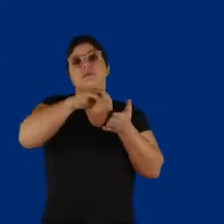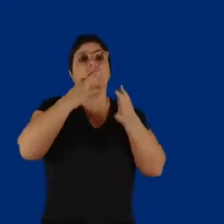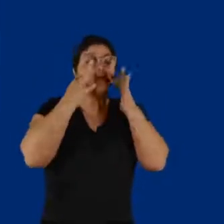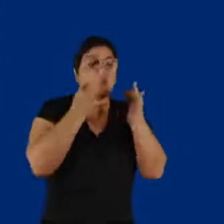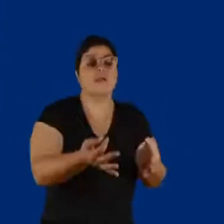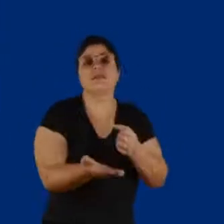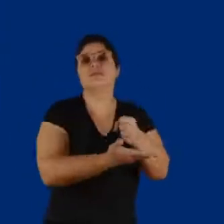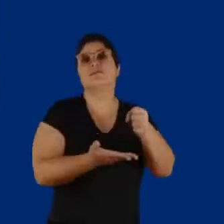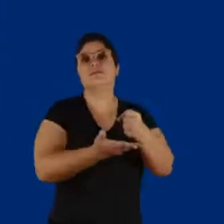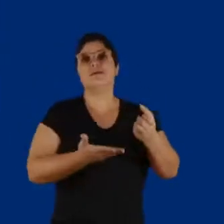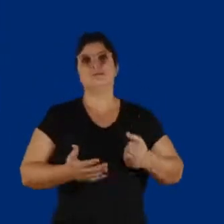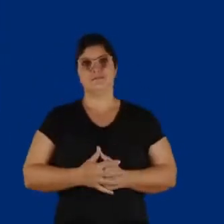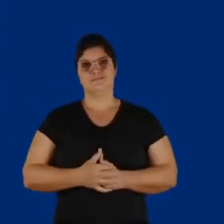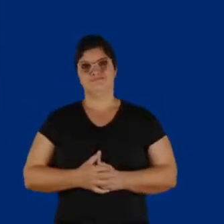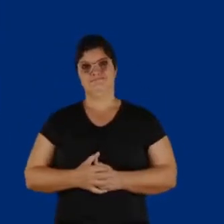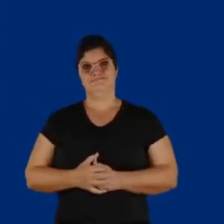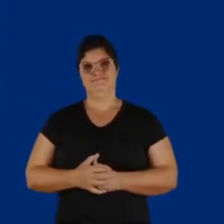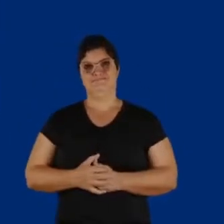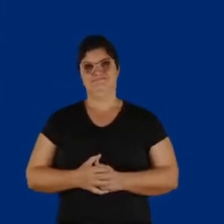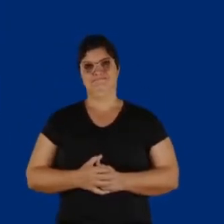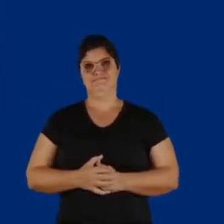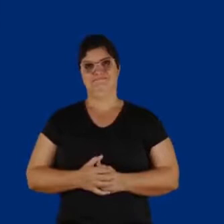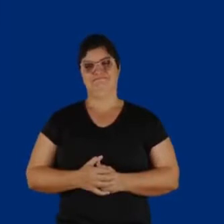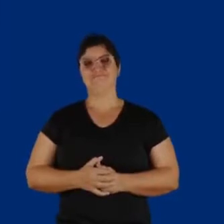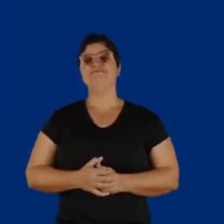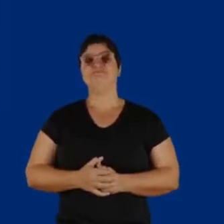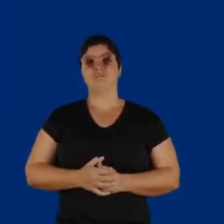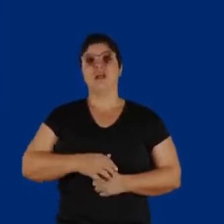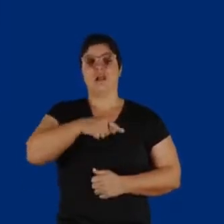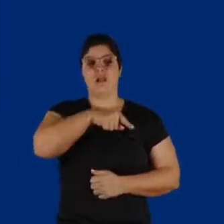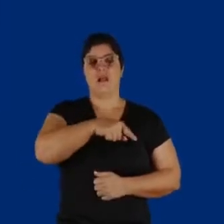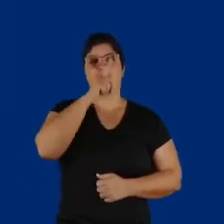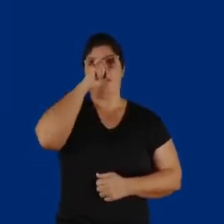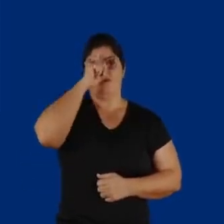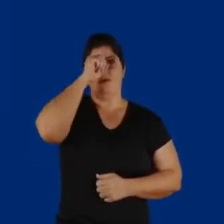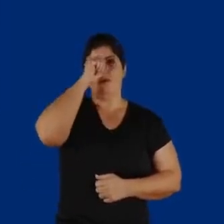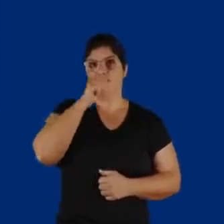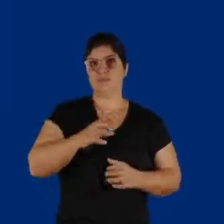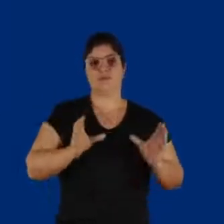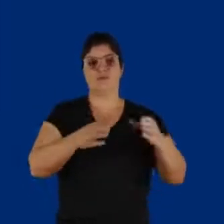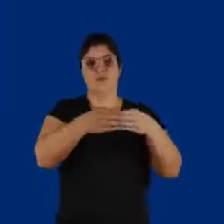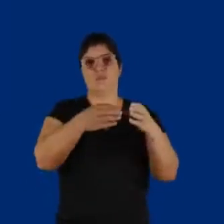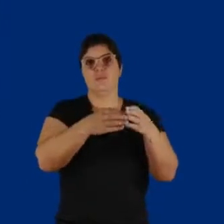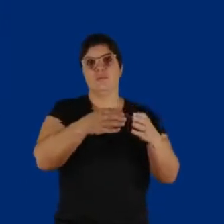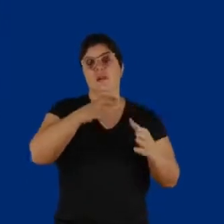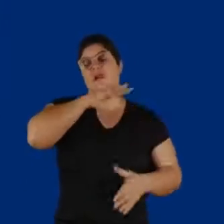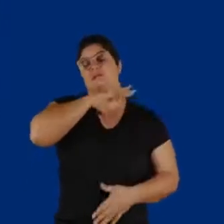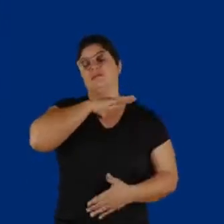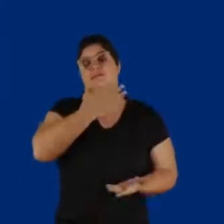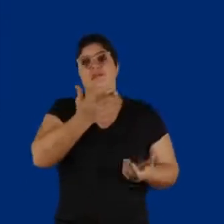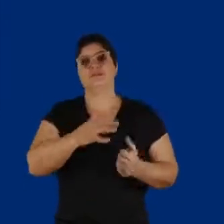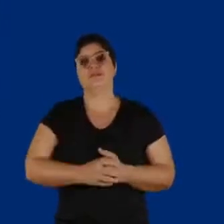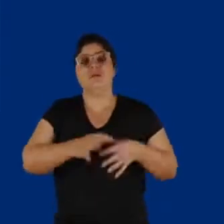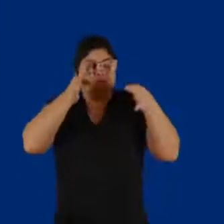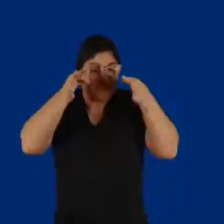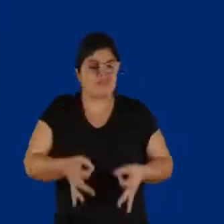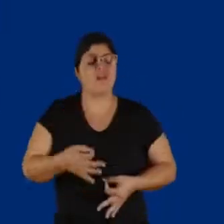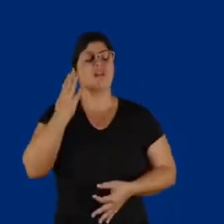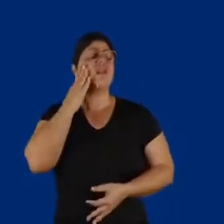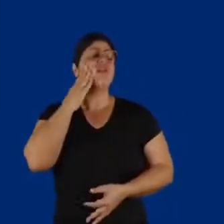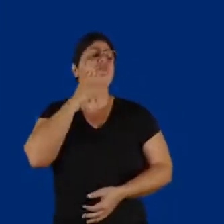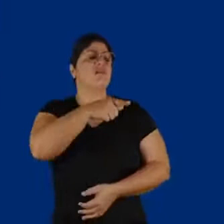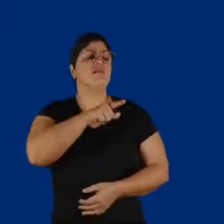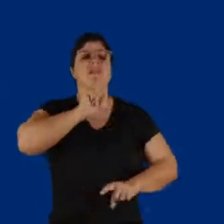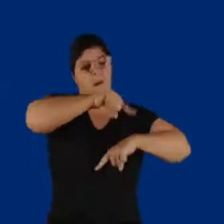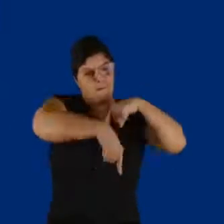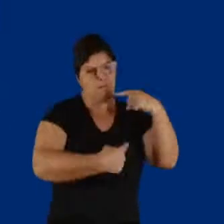né, o secretário de atenção primária dos postos de saúde comunitários na cidade do Pará. Eu tenho certeza que ele vai fazer uma